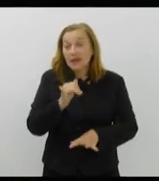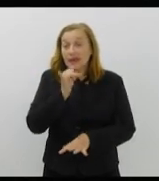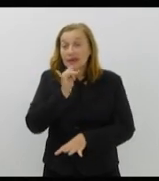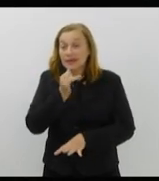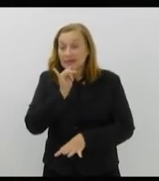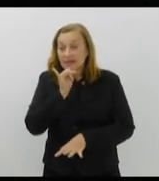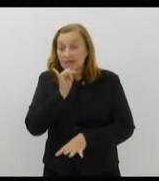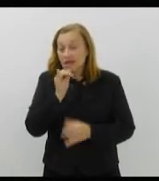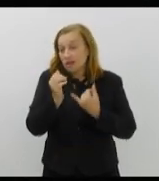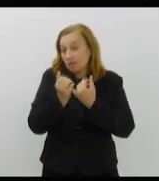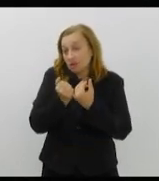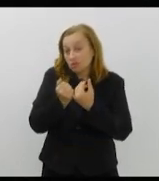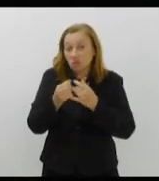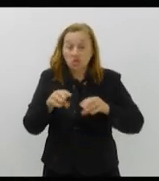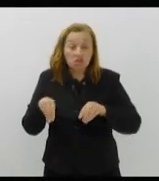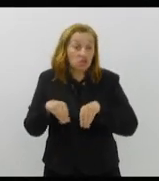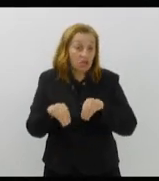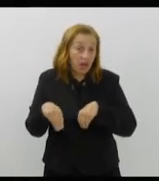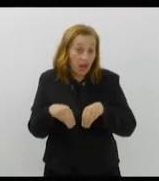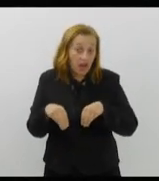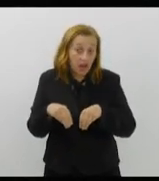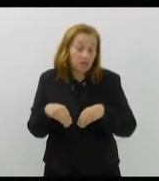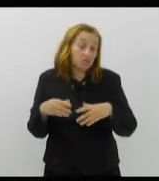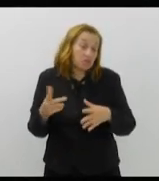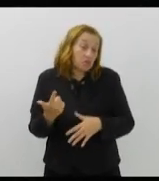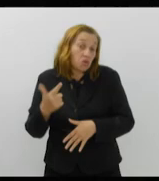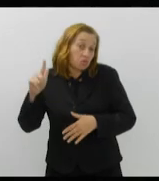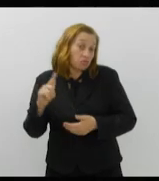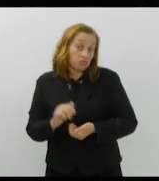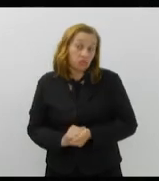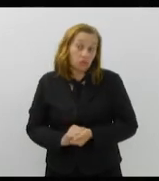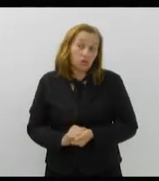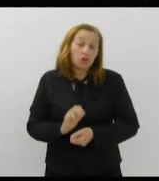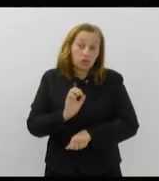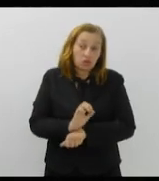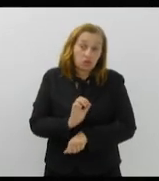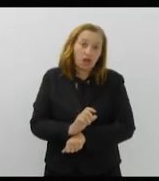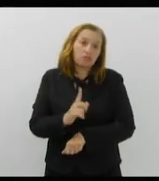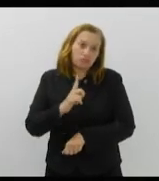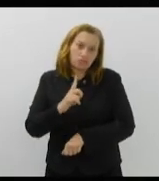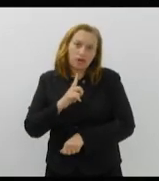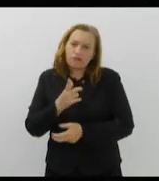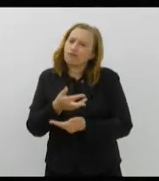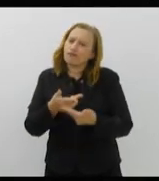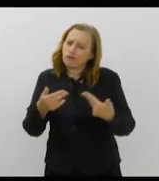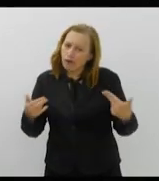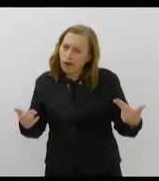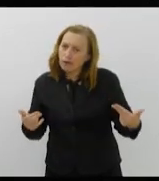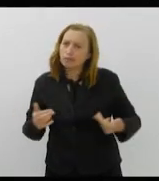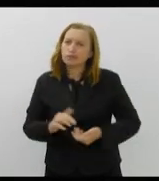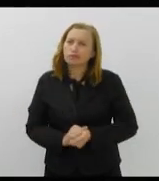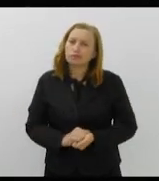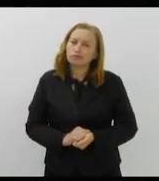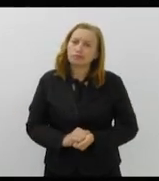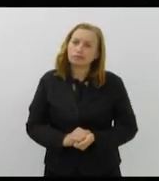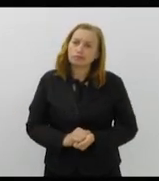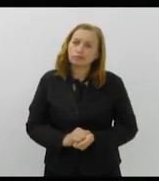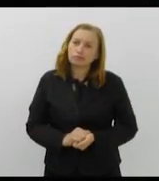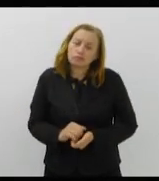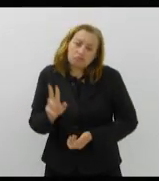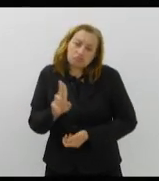patrimônio de terras bens ET e o Estado tem uma carrada deles sem